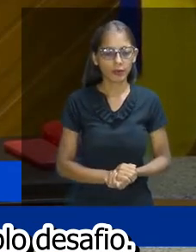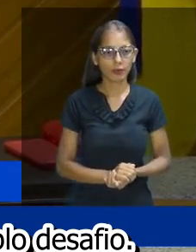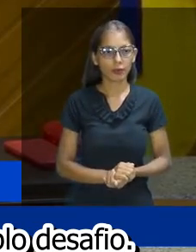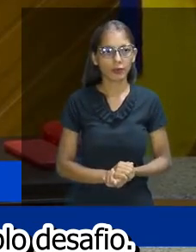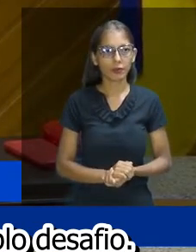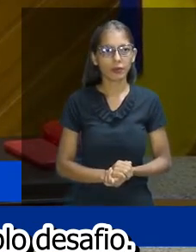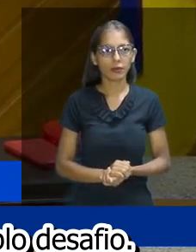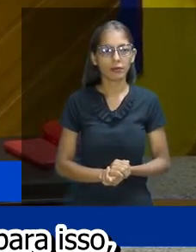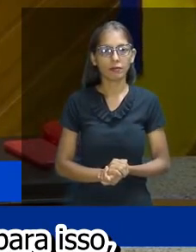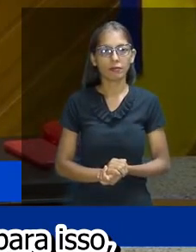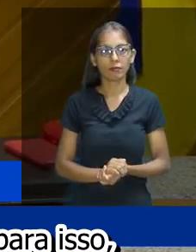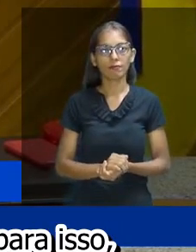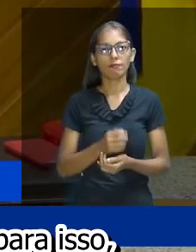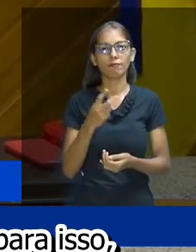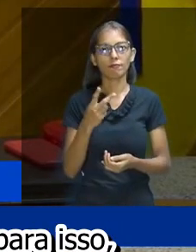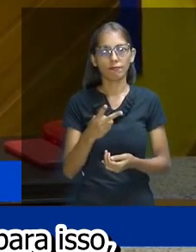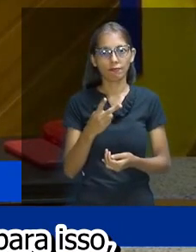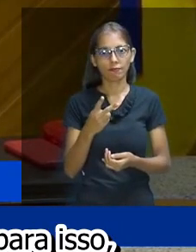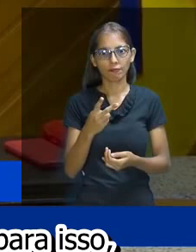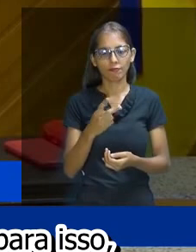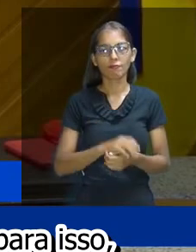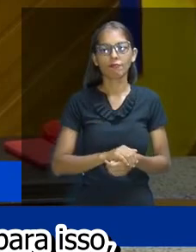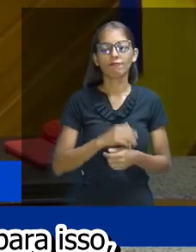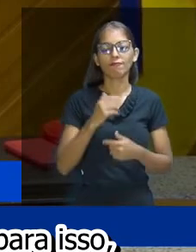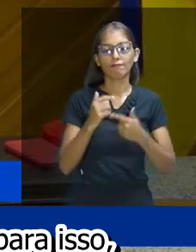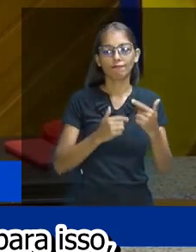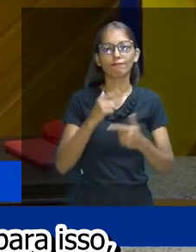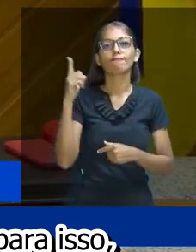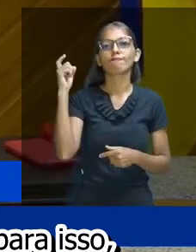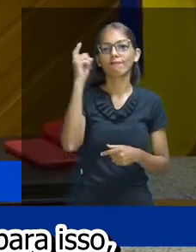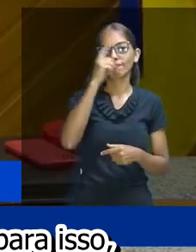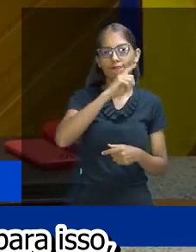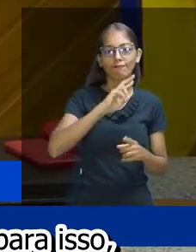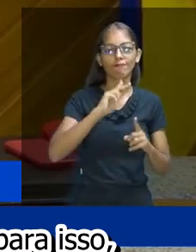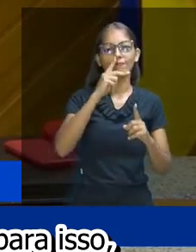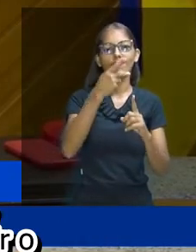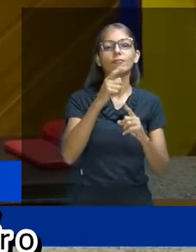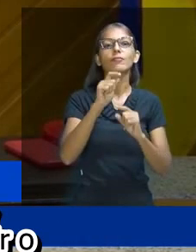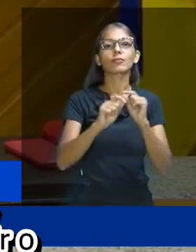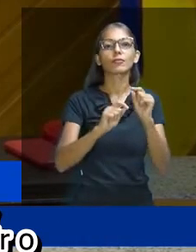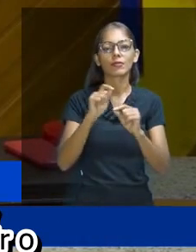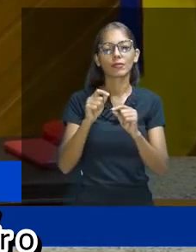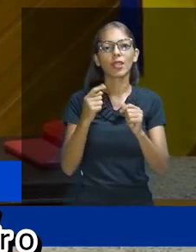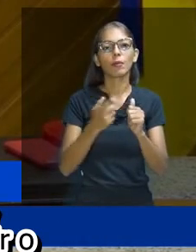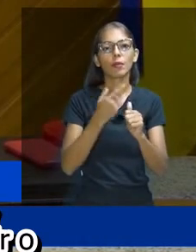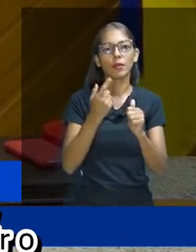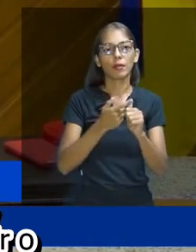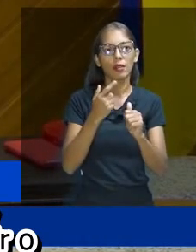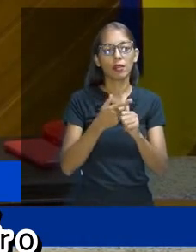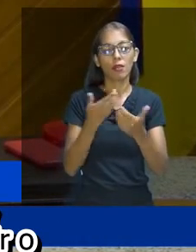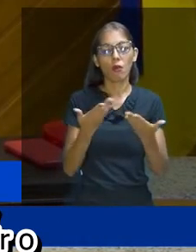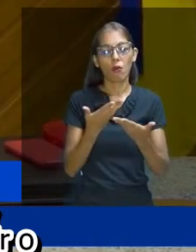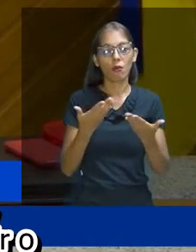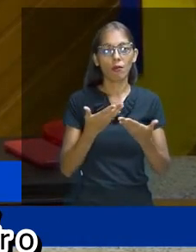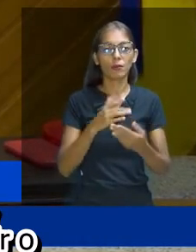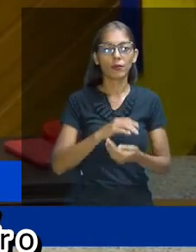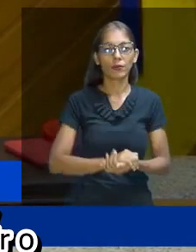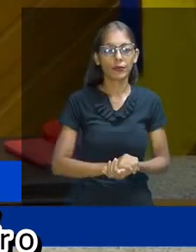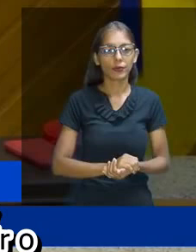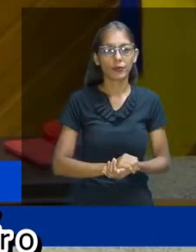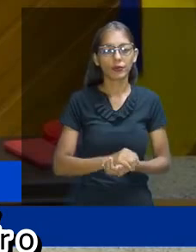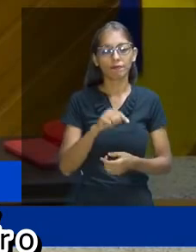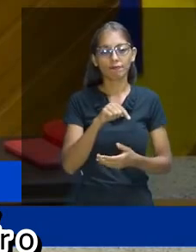um duplo desafio. O primeiro, conduzir a eleição, e estamos preparados para isso, todos nós, corregedoria, presidência,